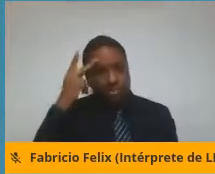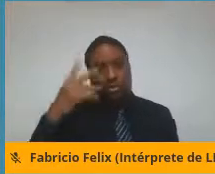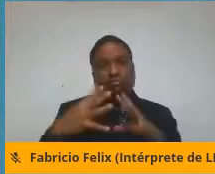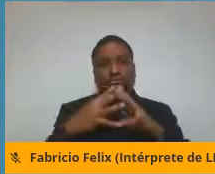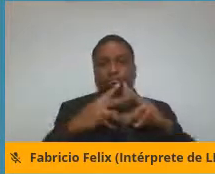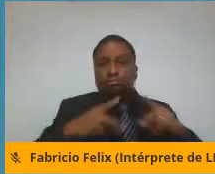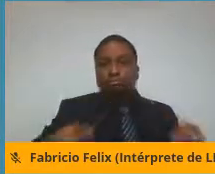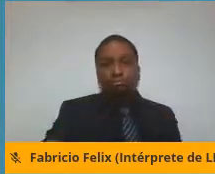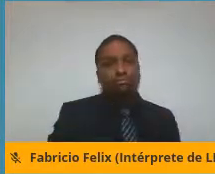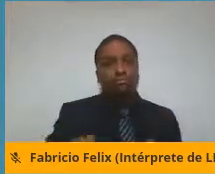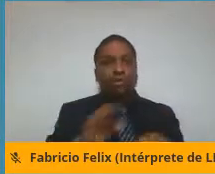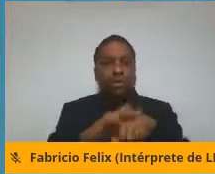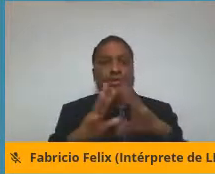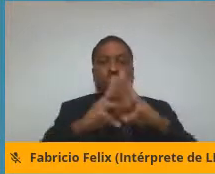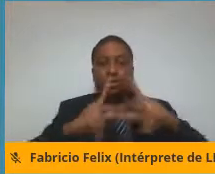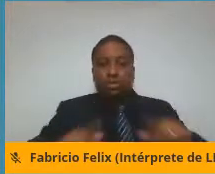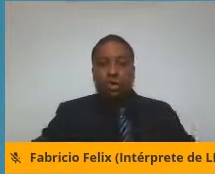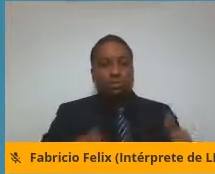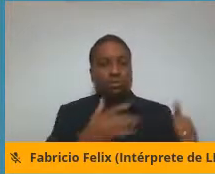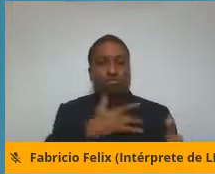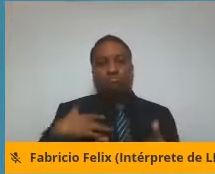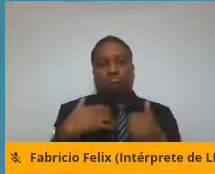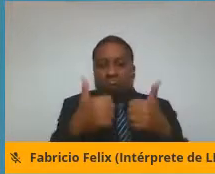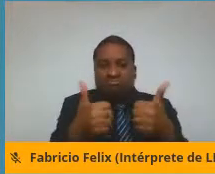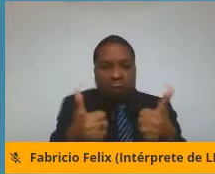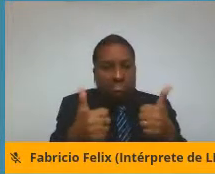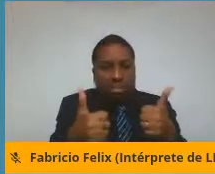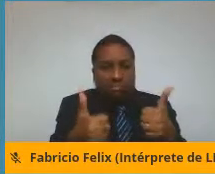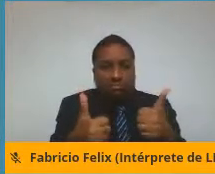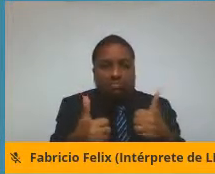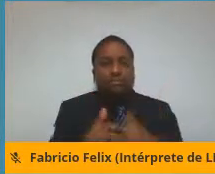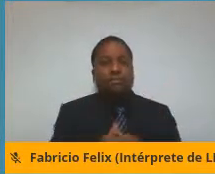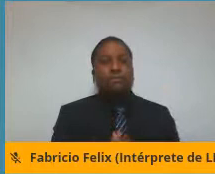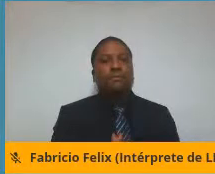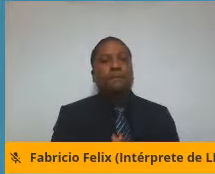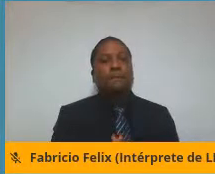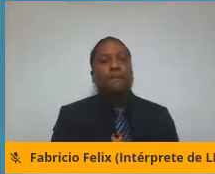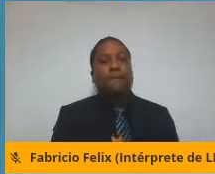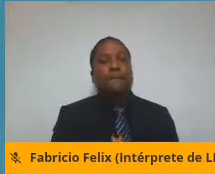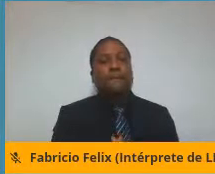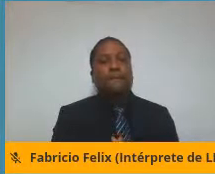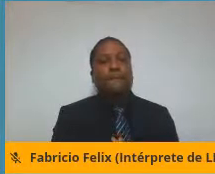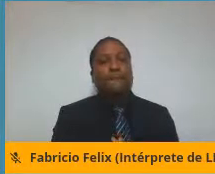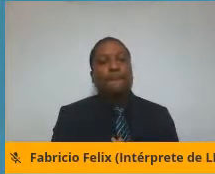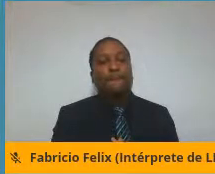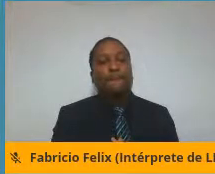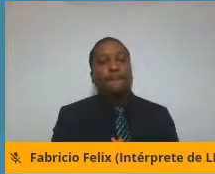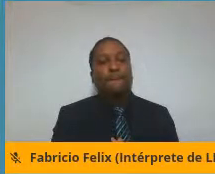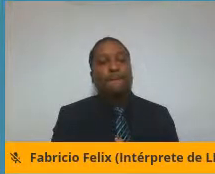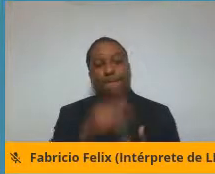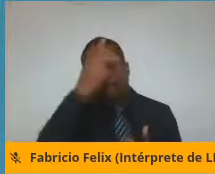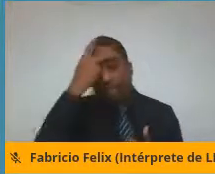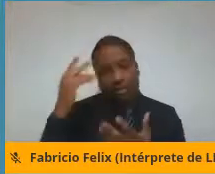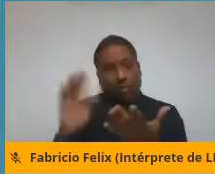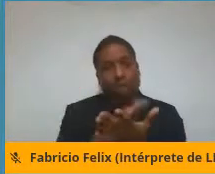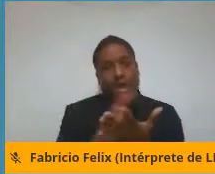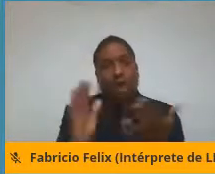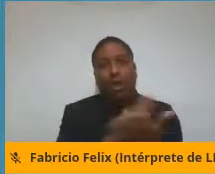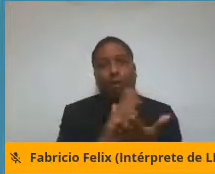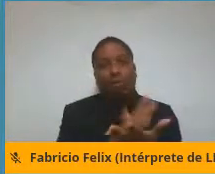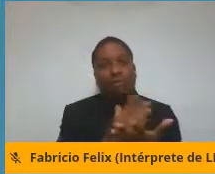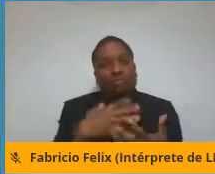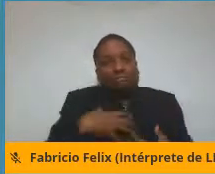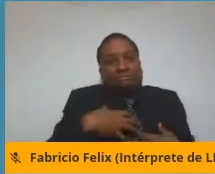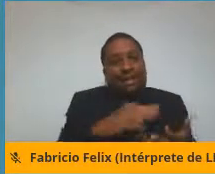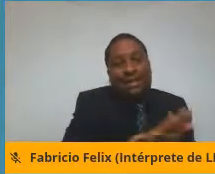sintomas. Então, 80% das pessoas fazem forma sintomática ou fazem um quadro muito leve e que se recuperam